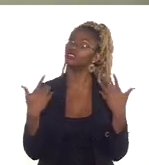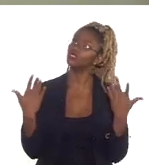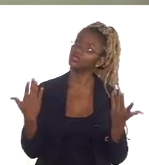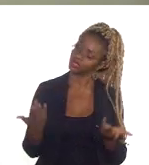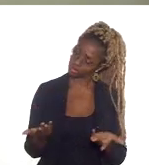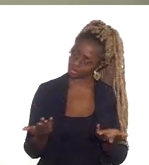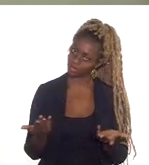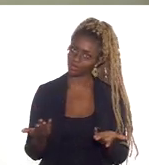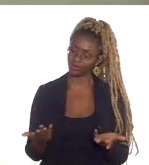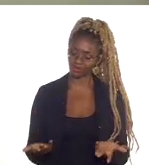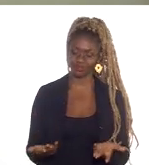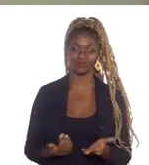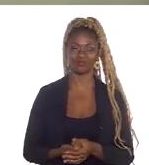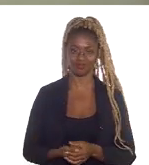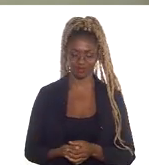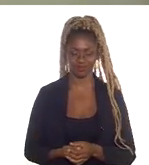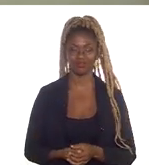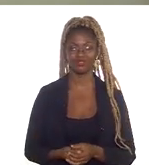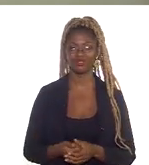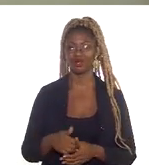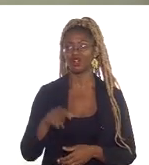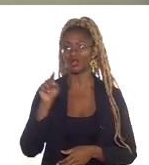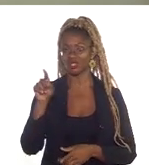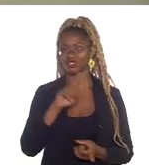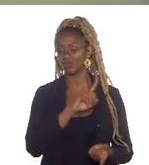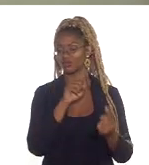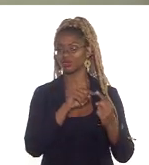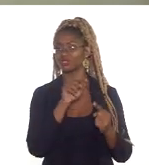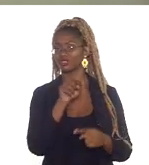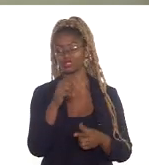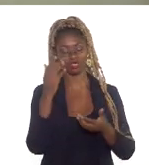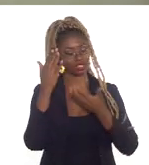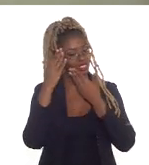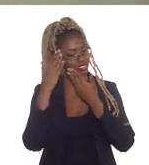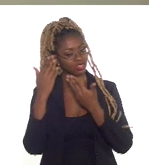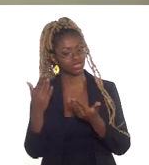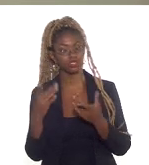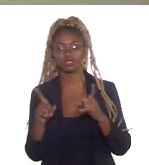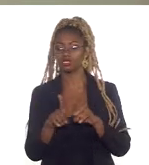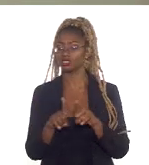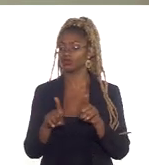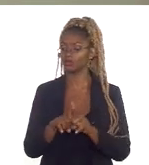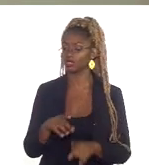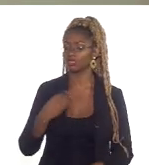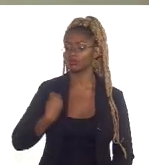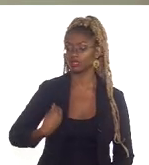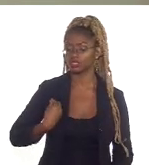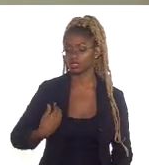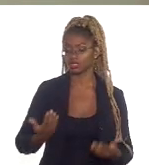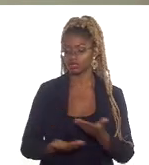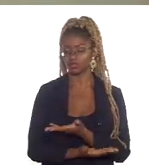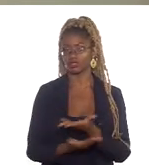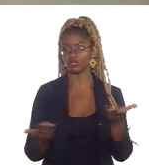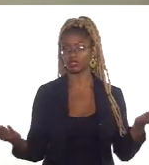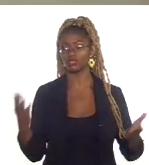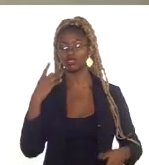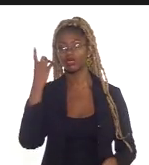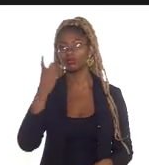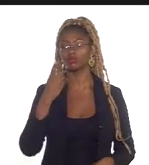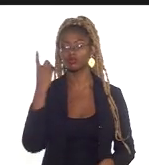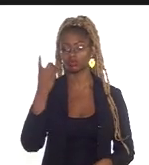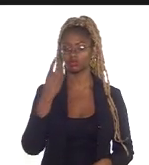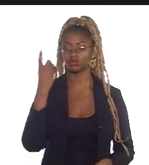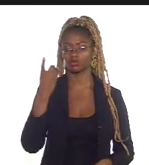vamos colocar isso como meta. Queria agradecer a presença de todos os deputados,